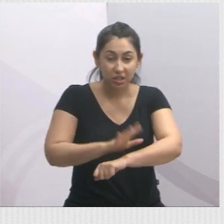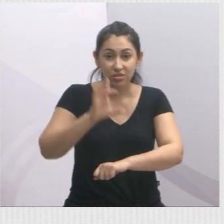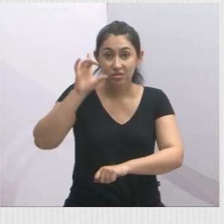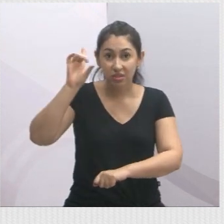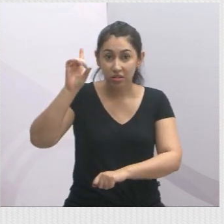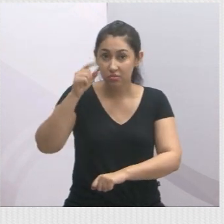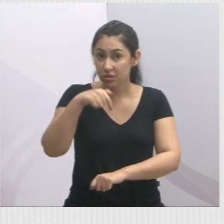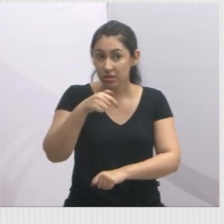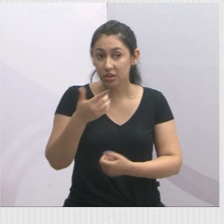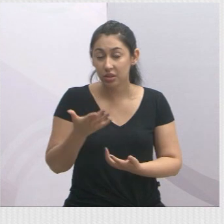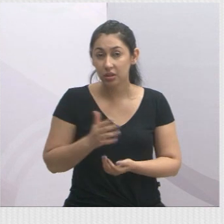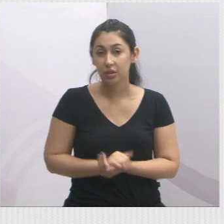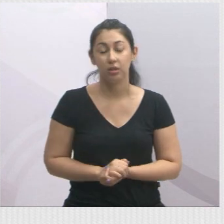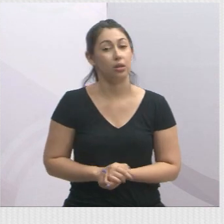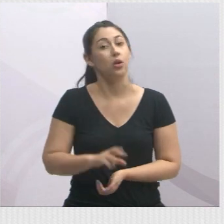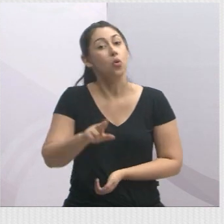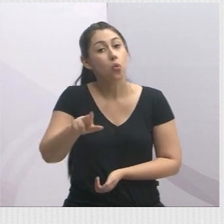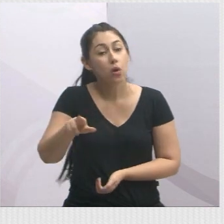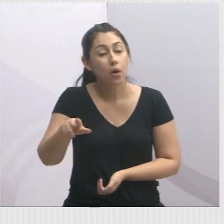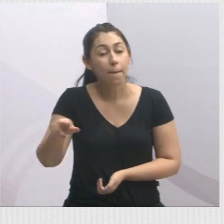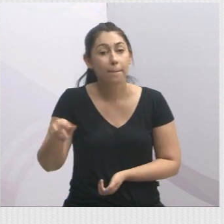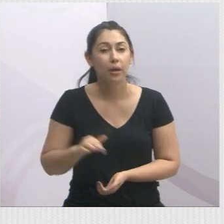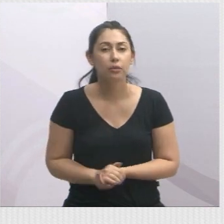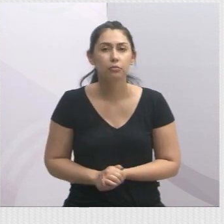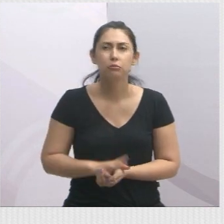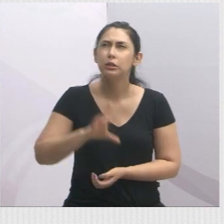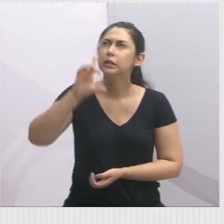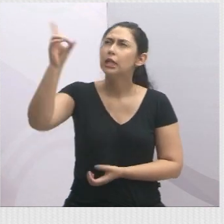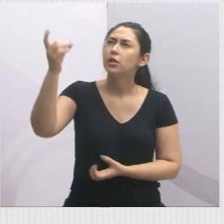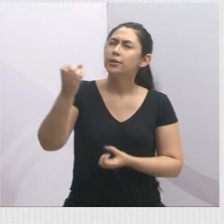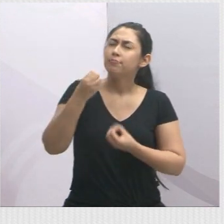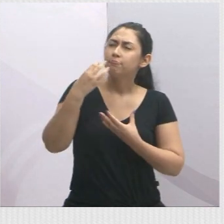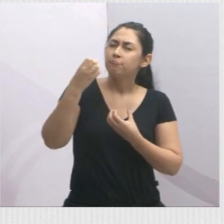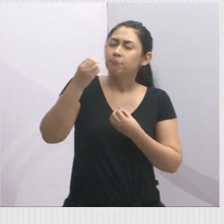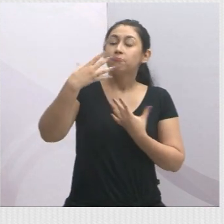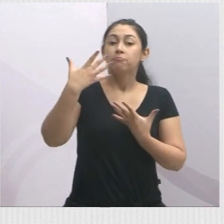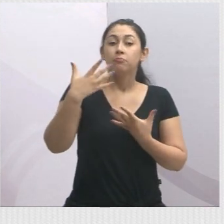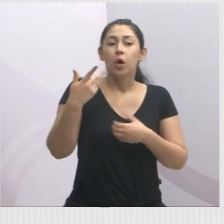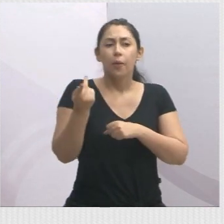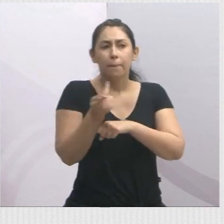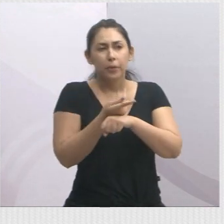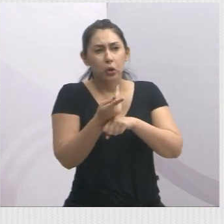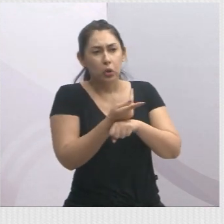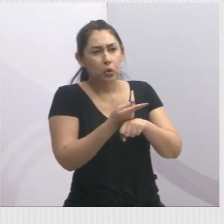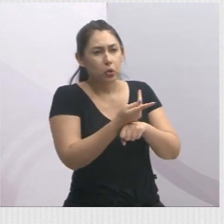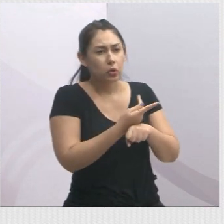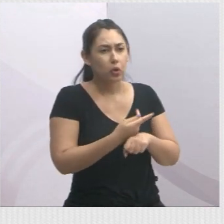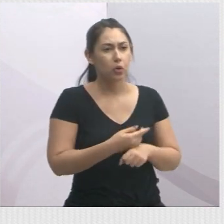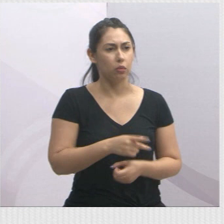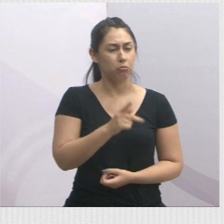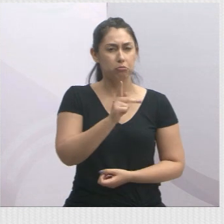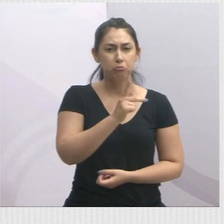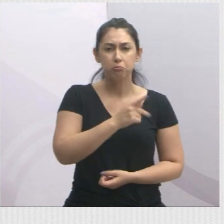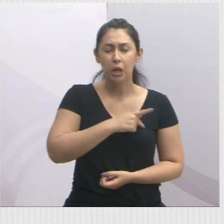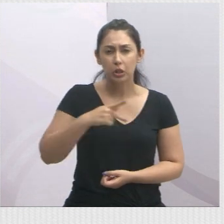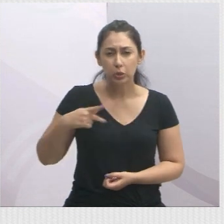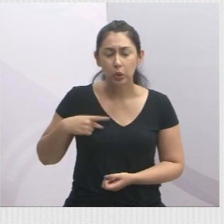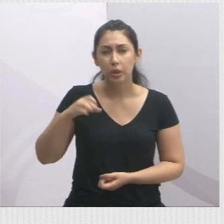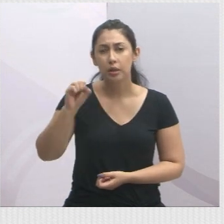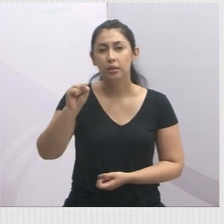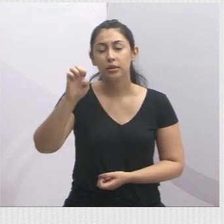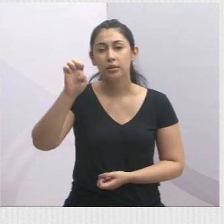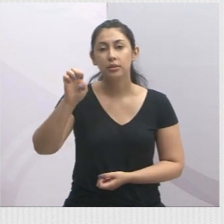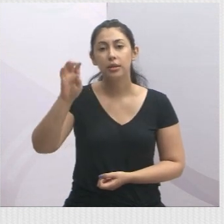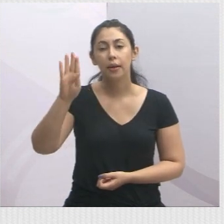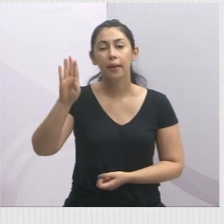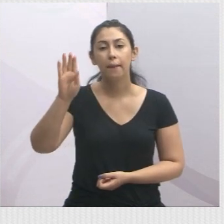na época, o irmão Mário Cassiano, por inspiração divina, procurou o pastor Sebastião Leandro, então presidente da Assembleia